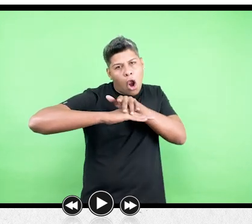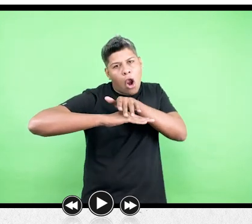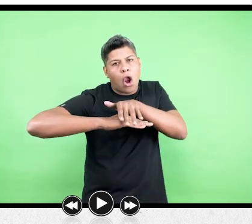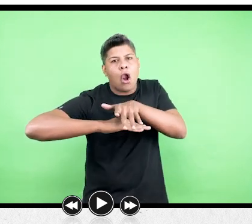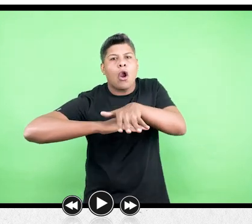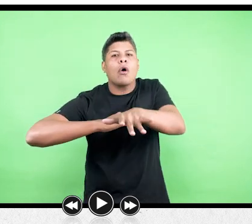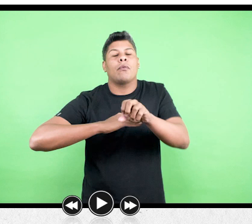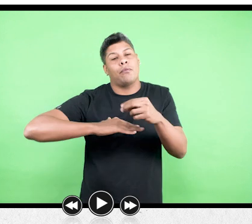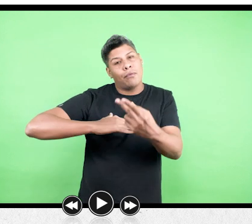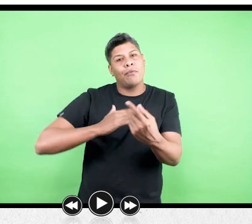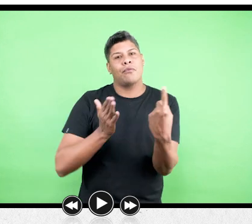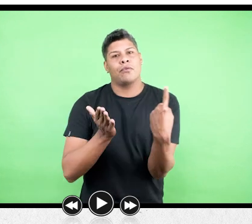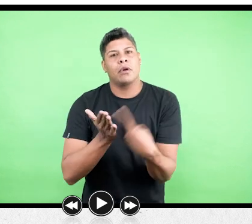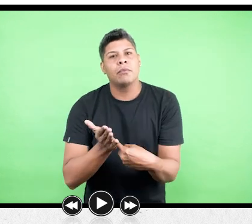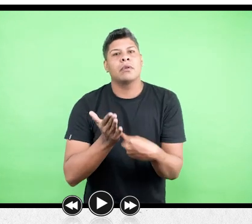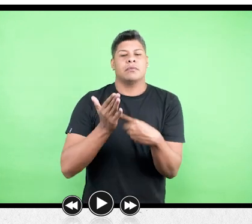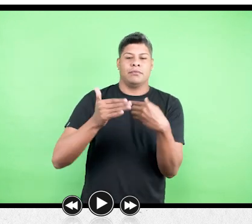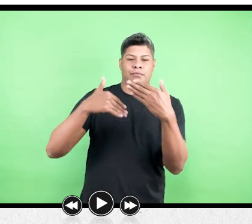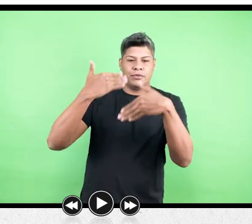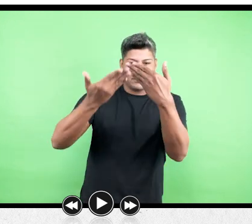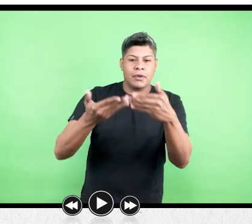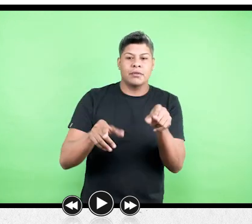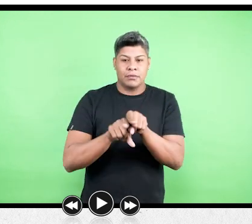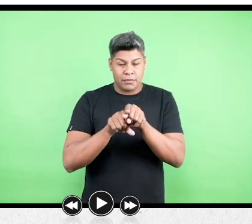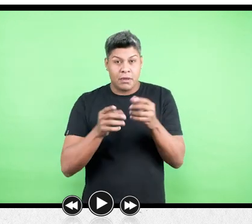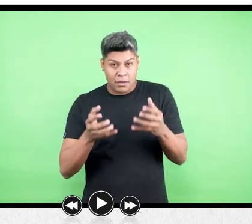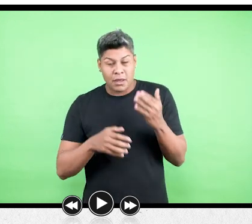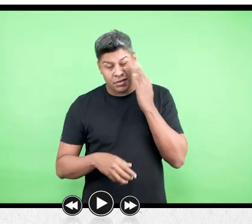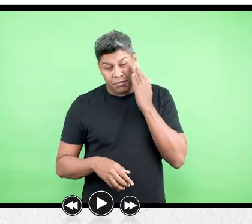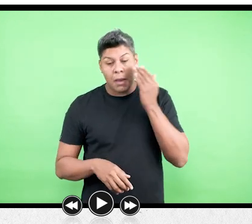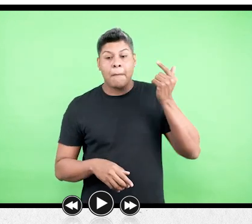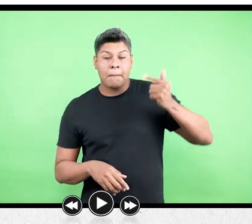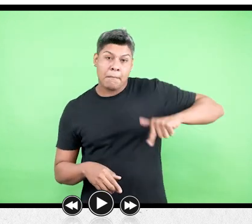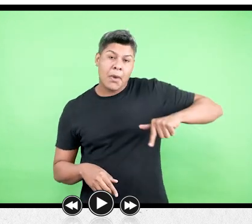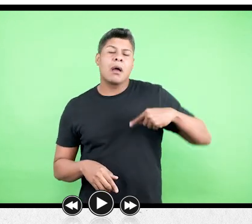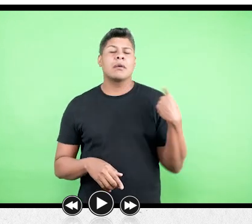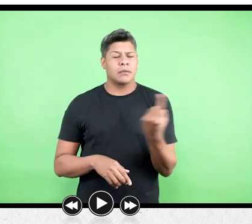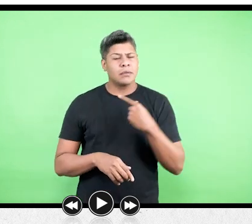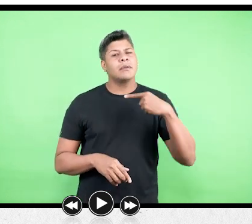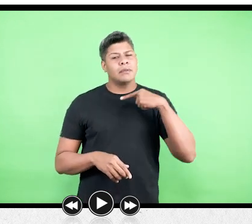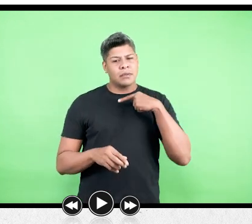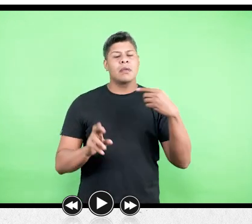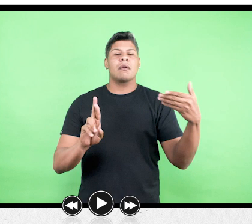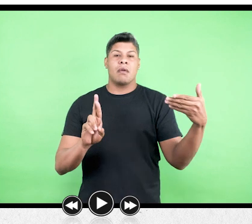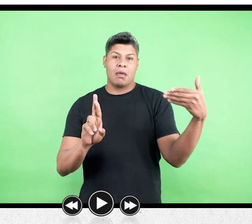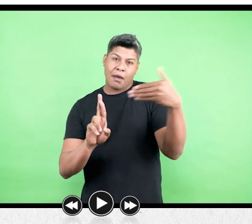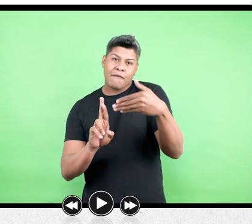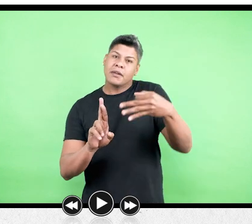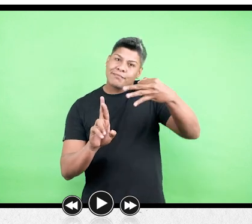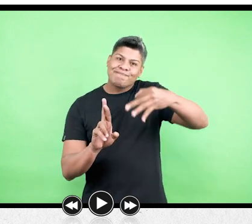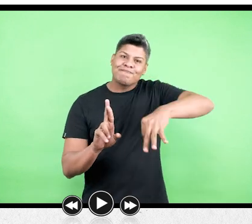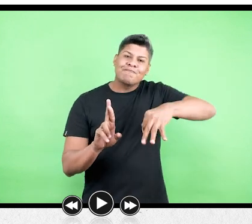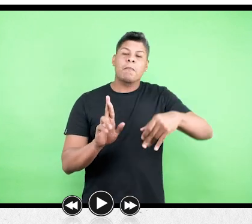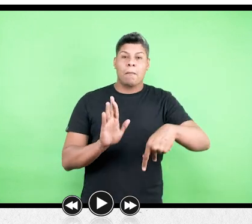combinações desses tipos de processo ainda. Quem quiser saber um pouco mais, a gente tem referências específicas